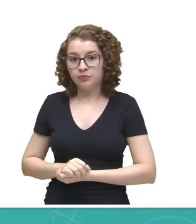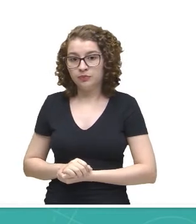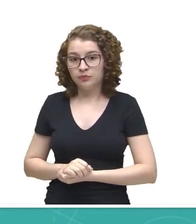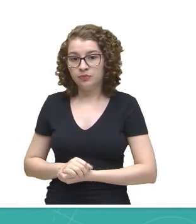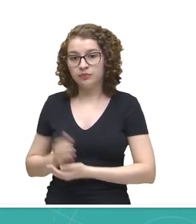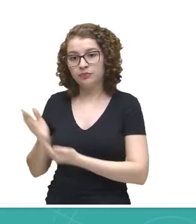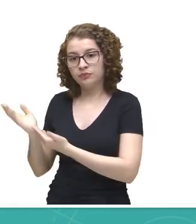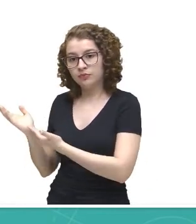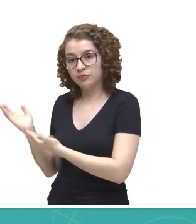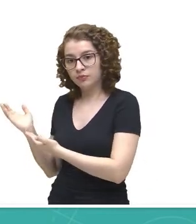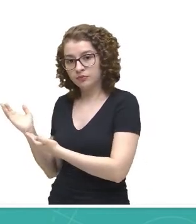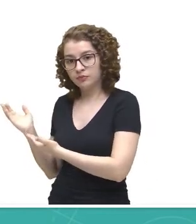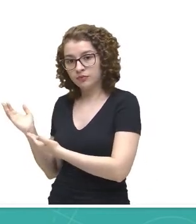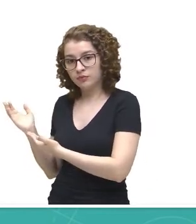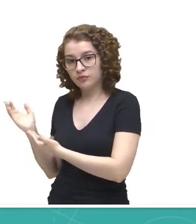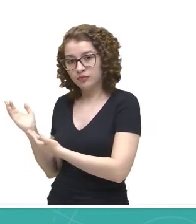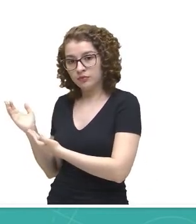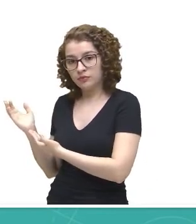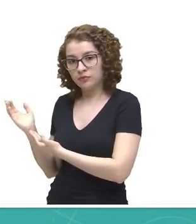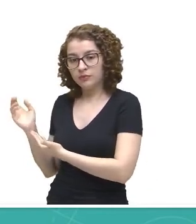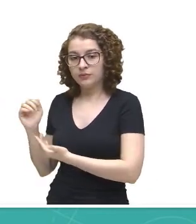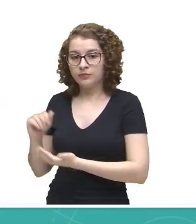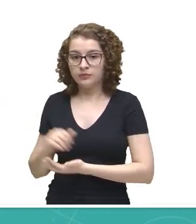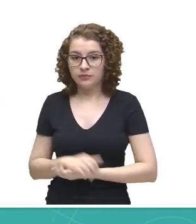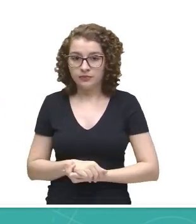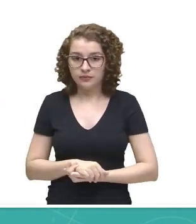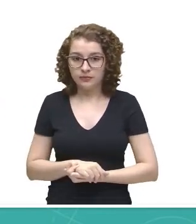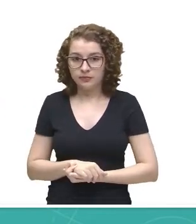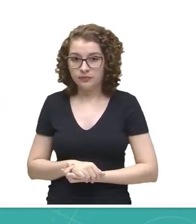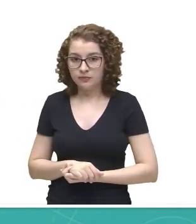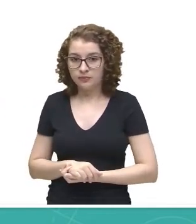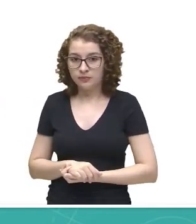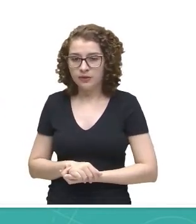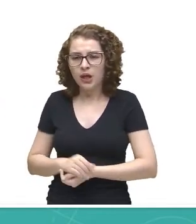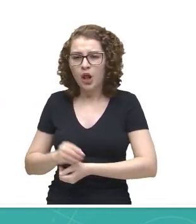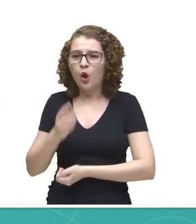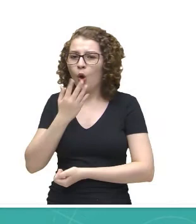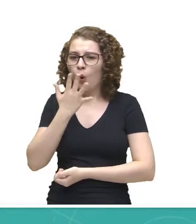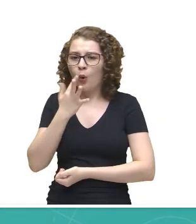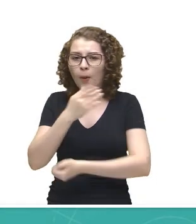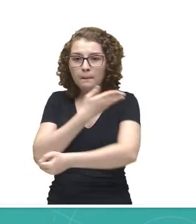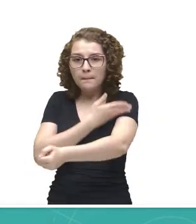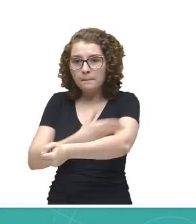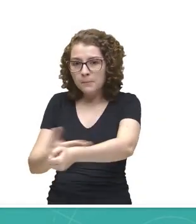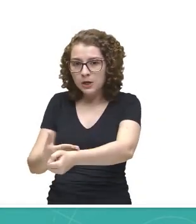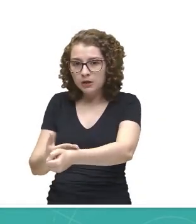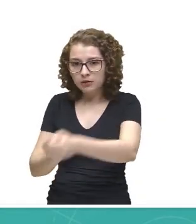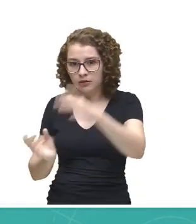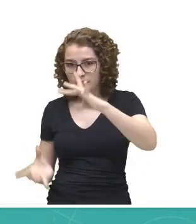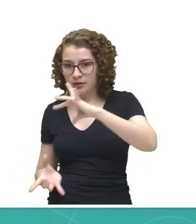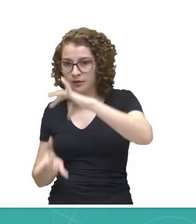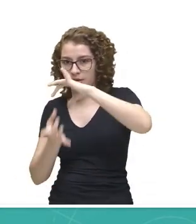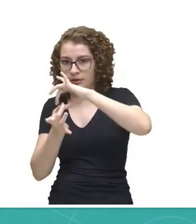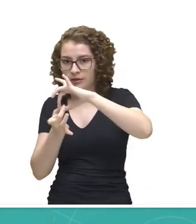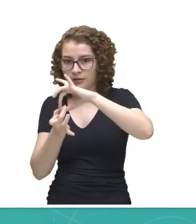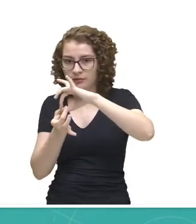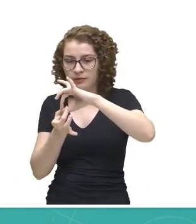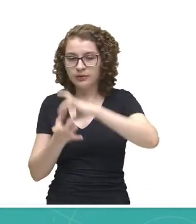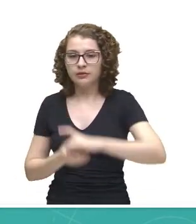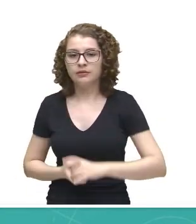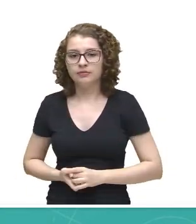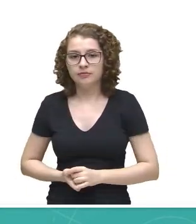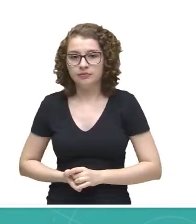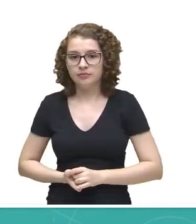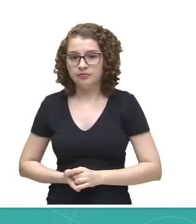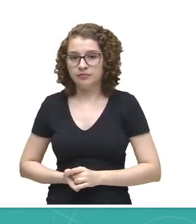nosso calcanhar, né? E aqui, ó, essa estrutura branca que vai ligar o músculo ao osso